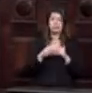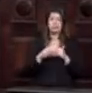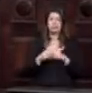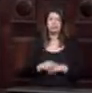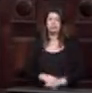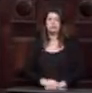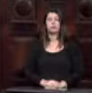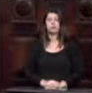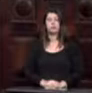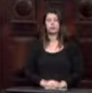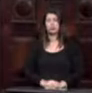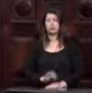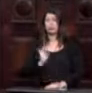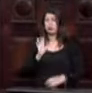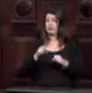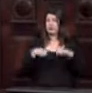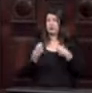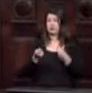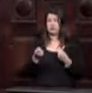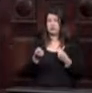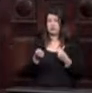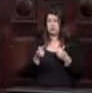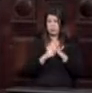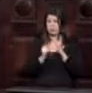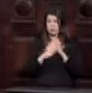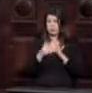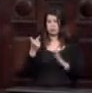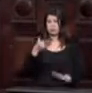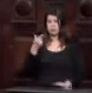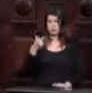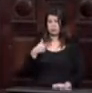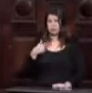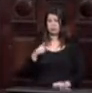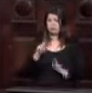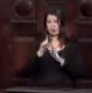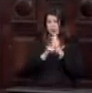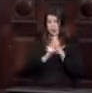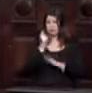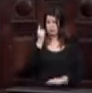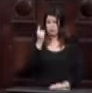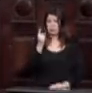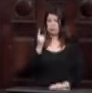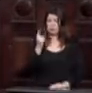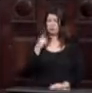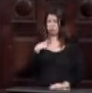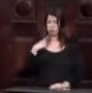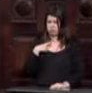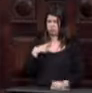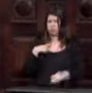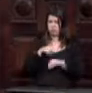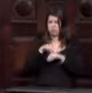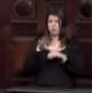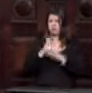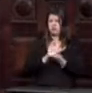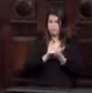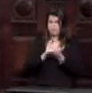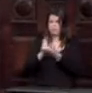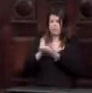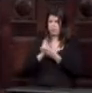Presidente, só retornando aqui, no artigo 2º, o parágrafo único, havendo o repasse de